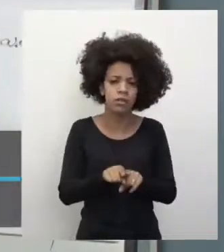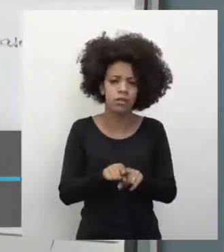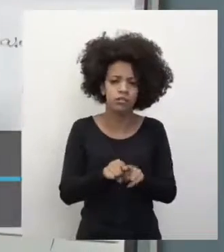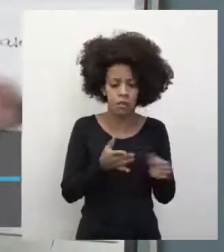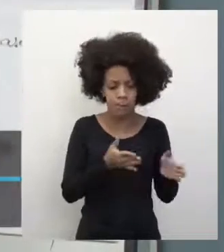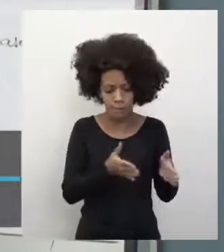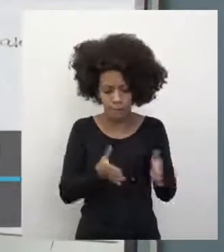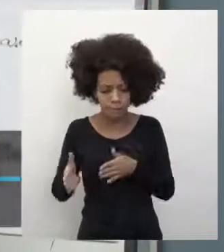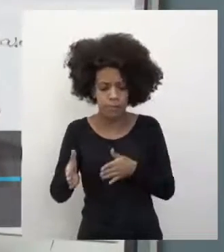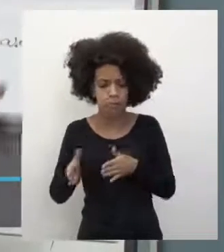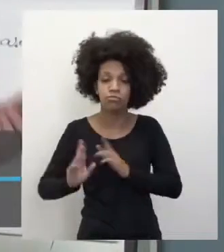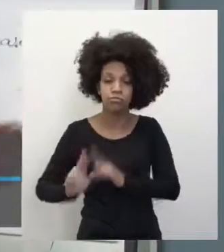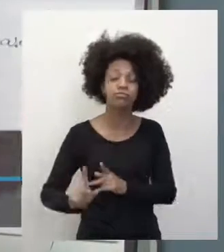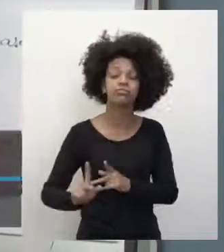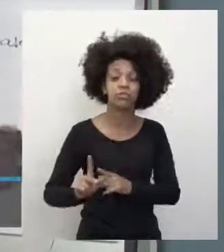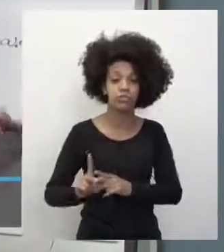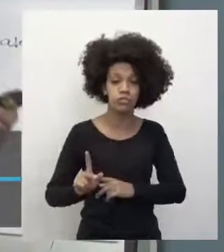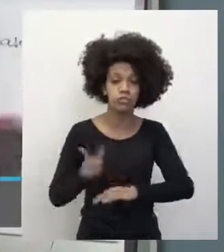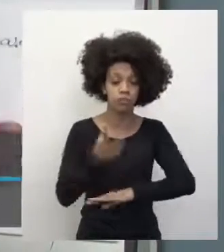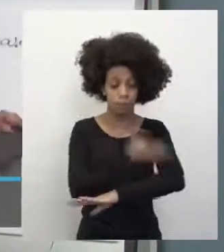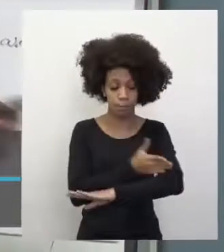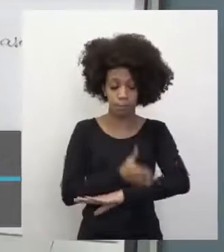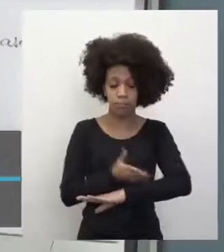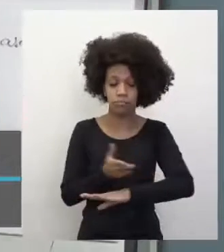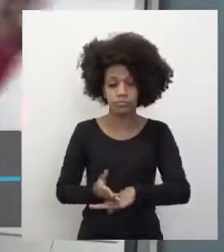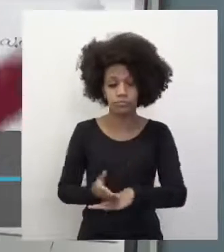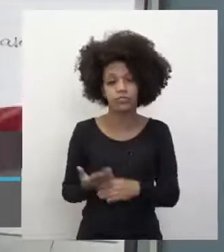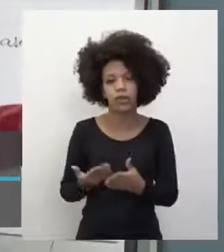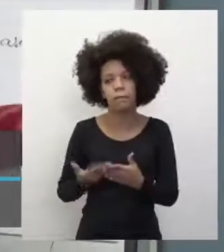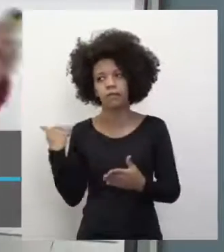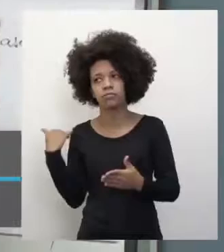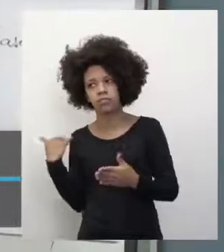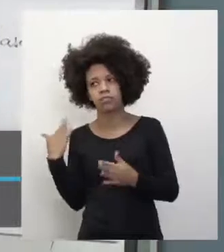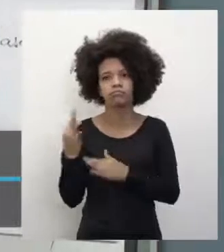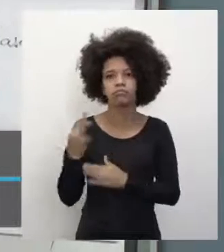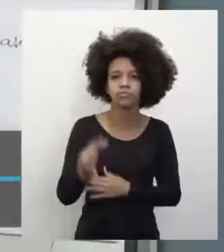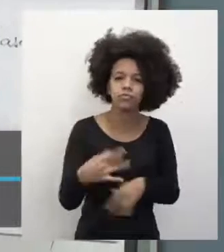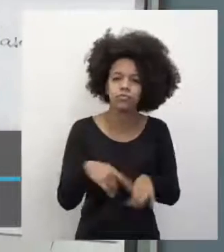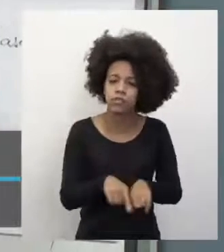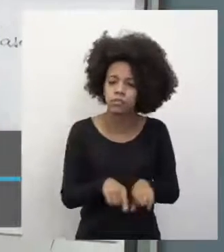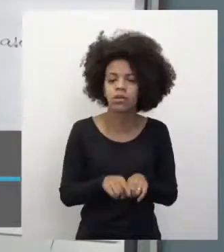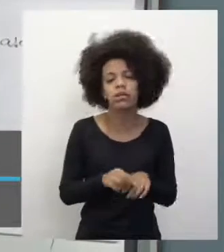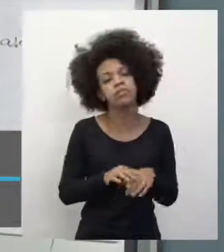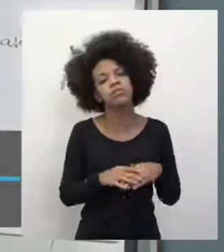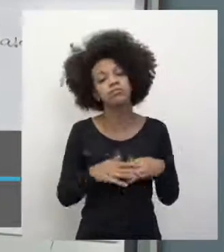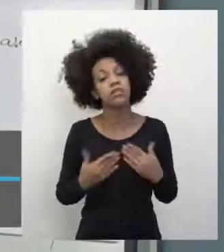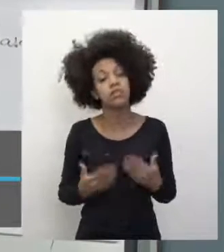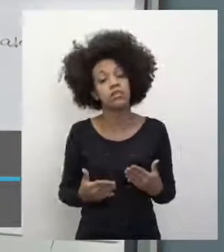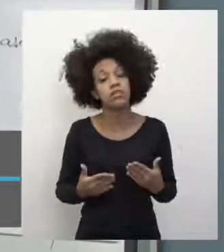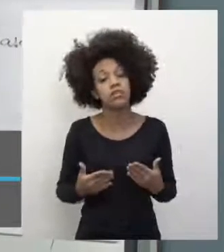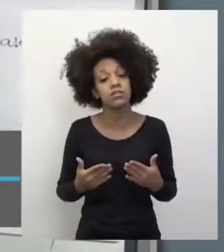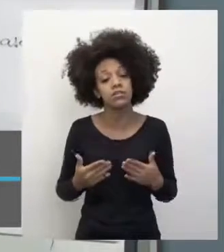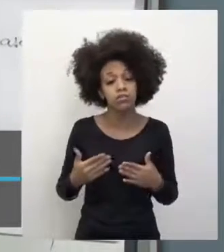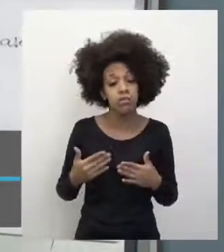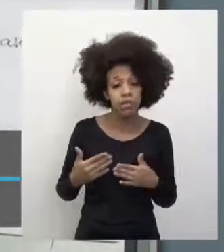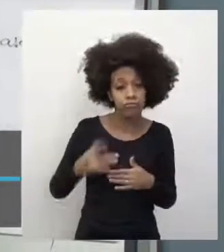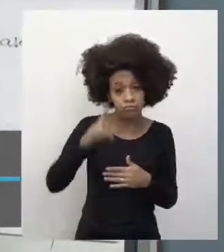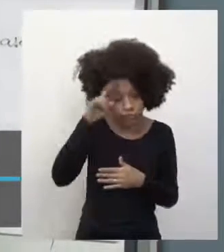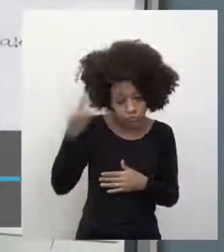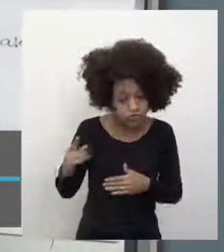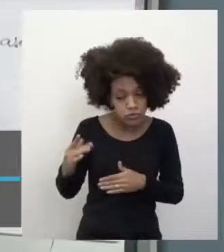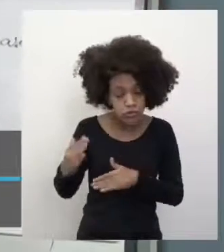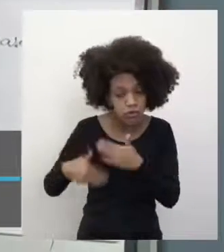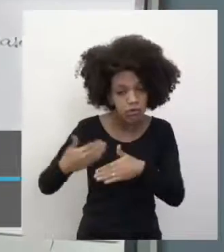períodos históricos diferentes, às vezes, né, fazendo alusão ao passado, futuro, né, e também, né, no decorrer de vários dias,